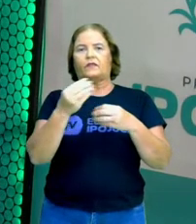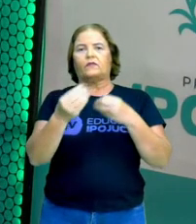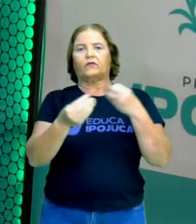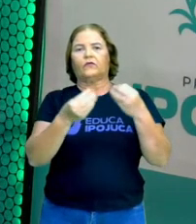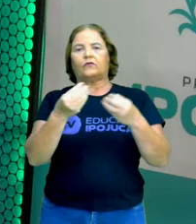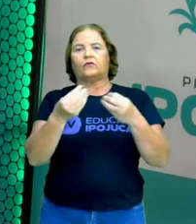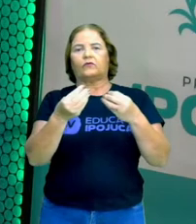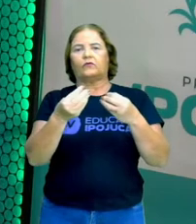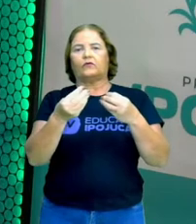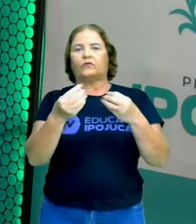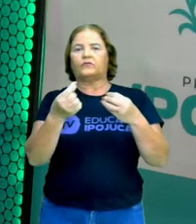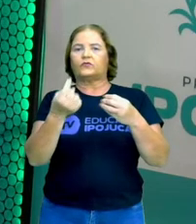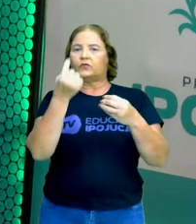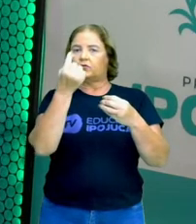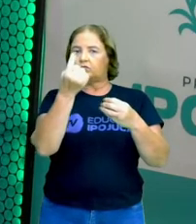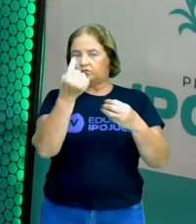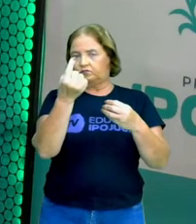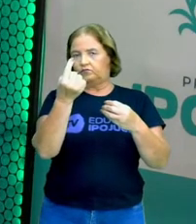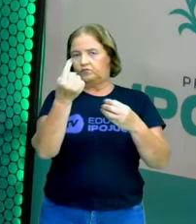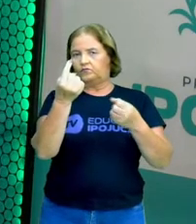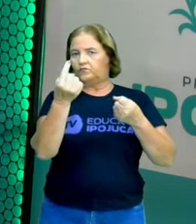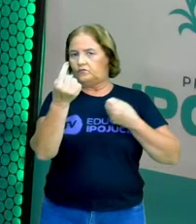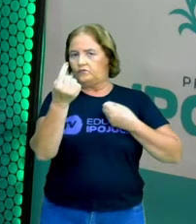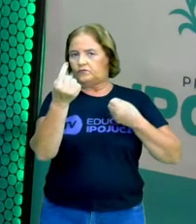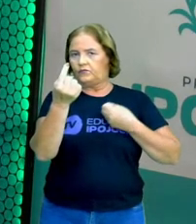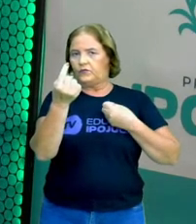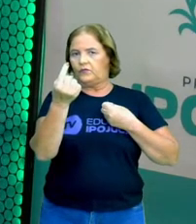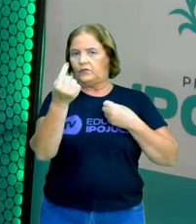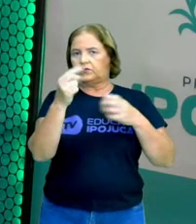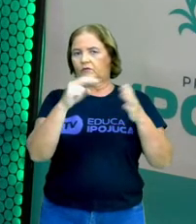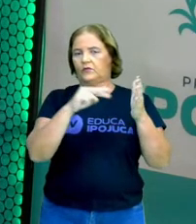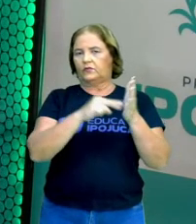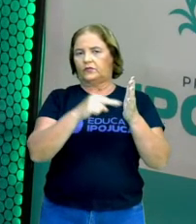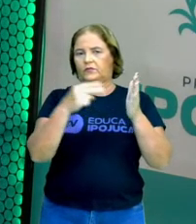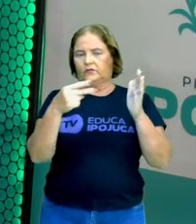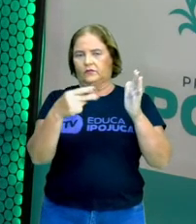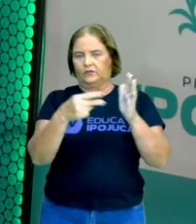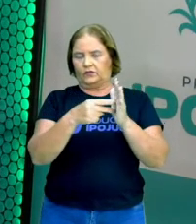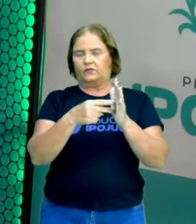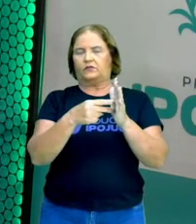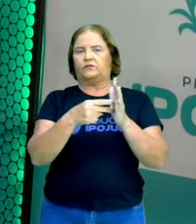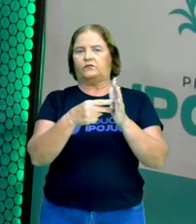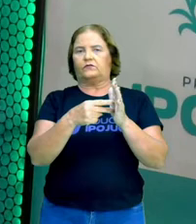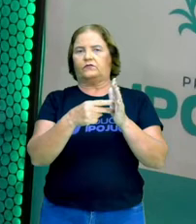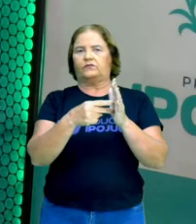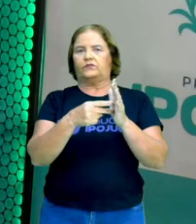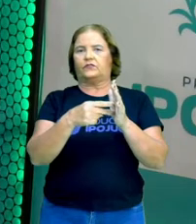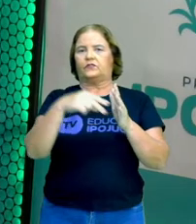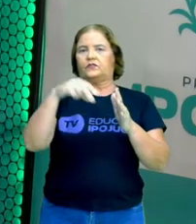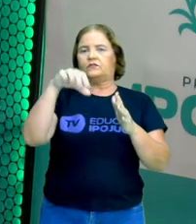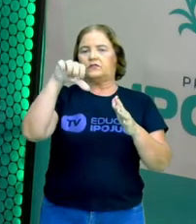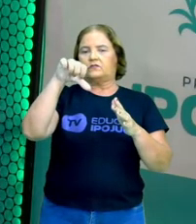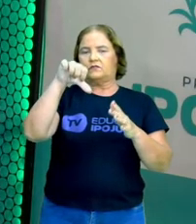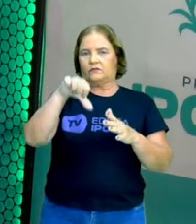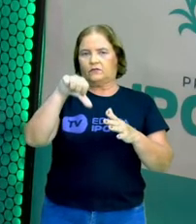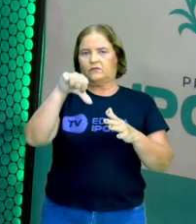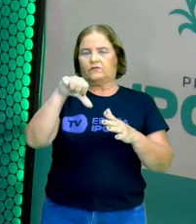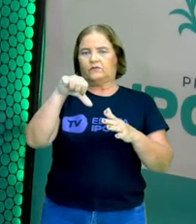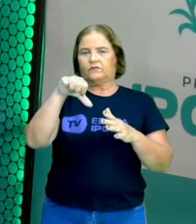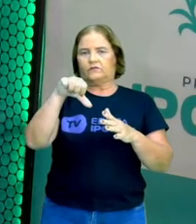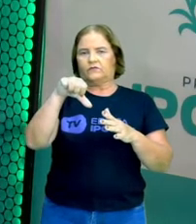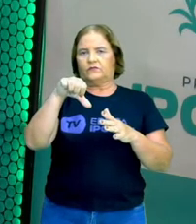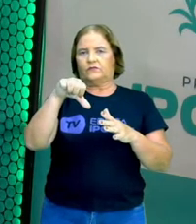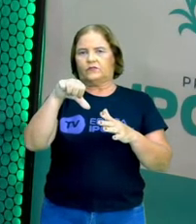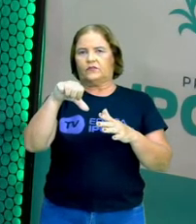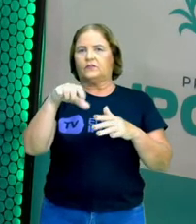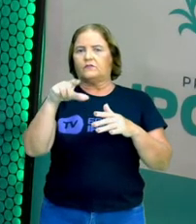o período só tem um algarismo, isso significa que o denominador vai ser 9. Está vendo como vai